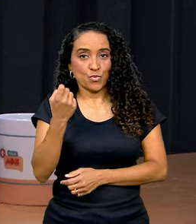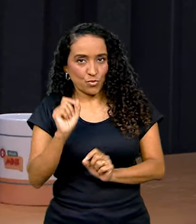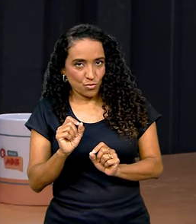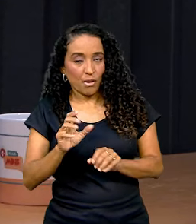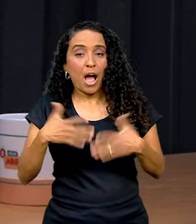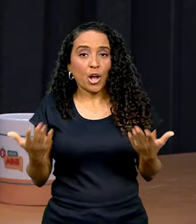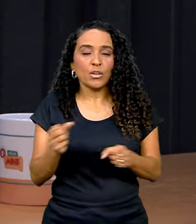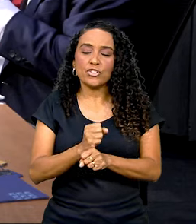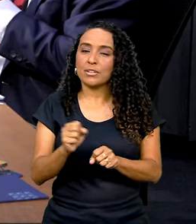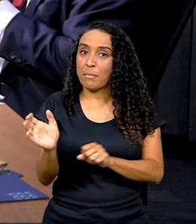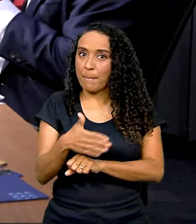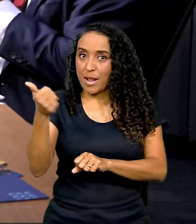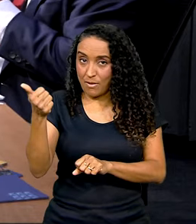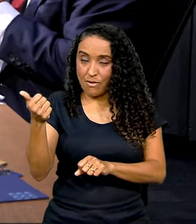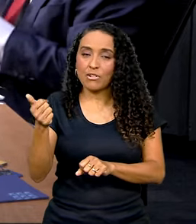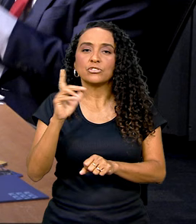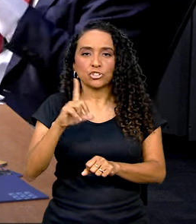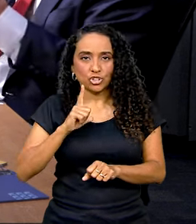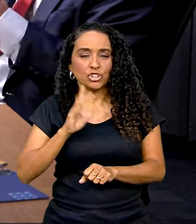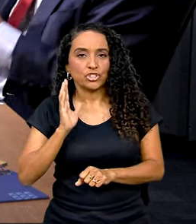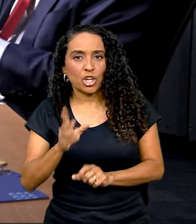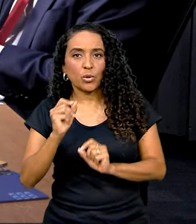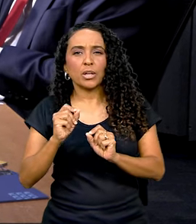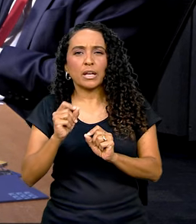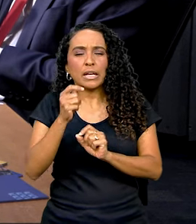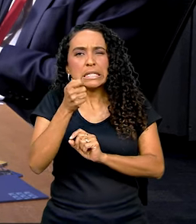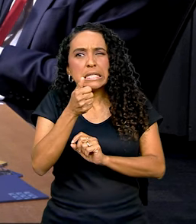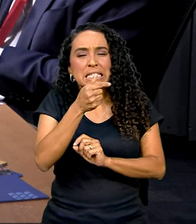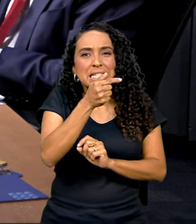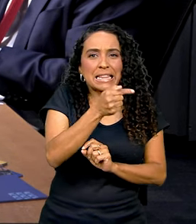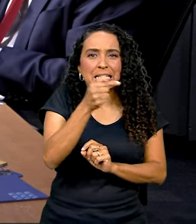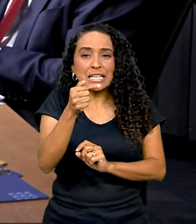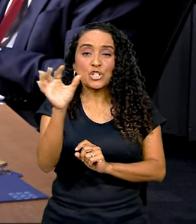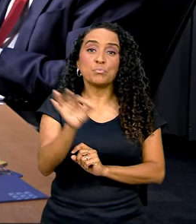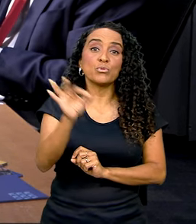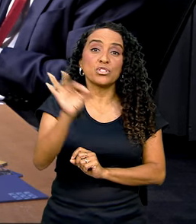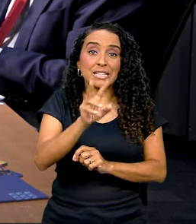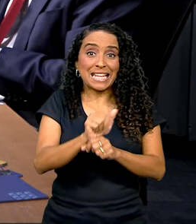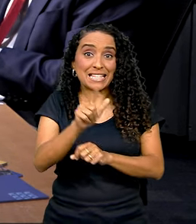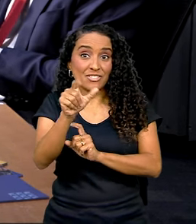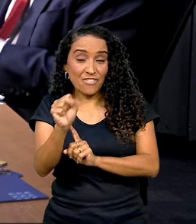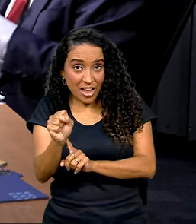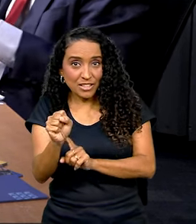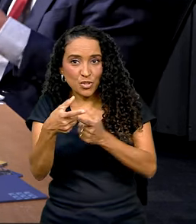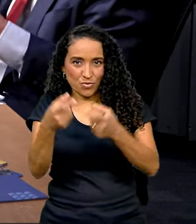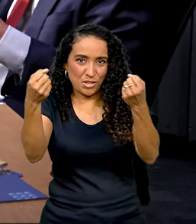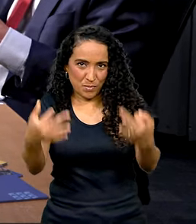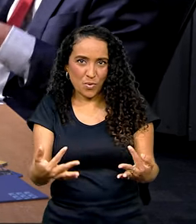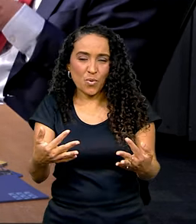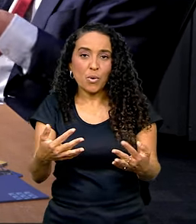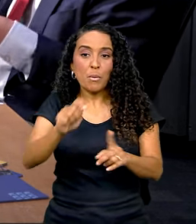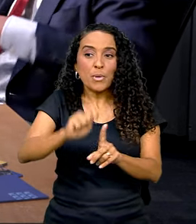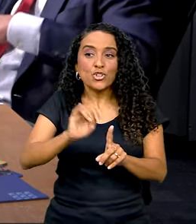cadastro único este ano tá melhor eh já estamos chegando a 77% das vagas como você